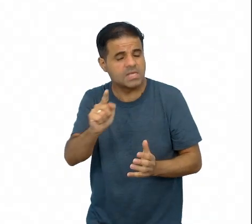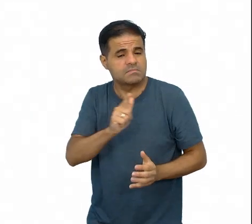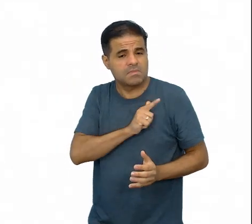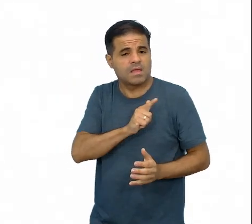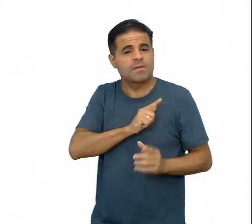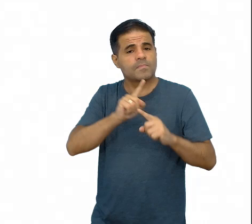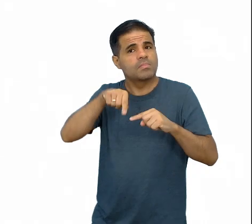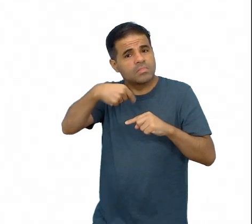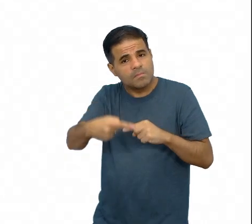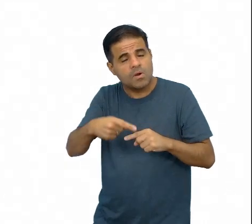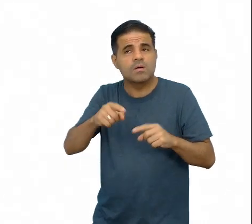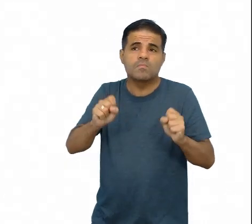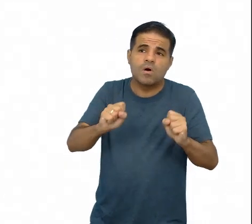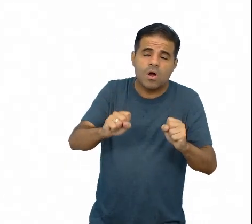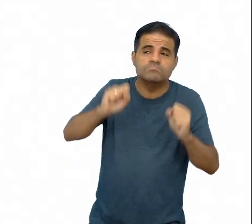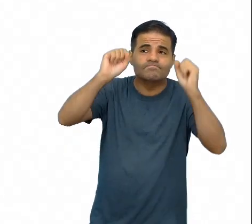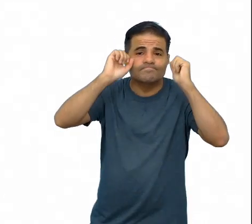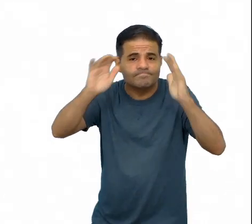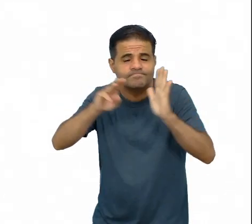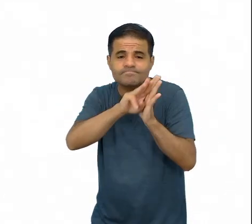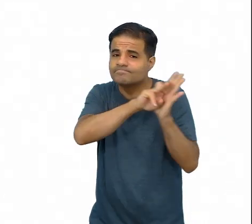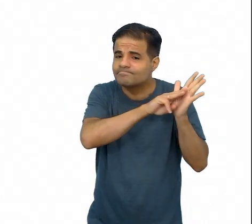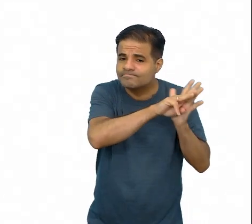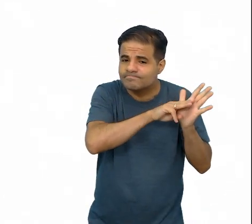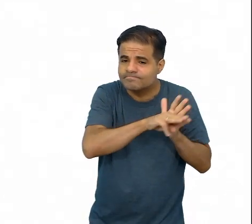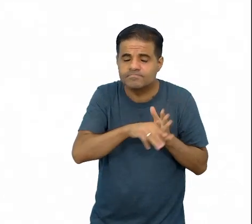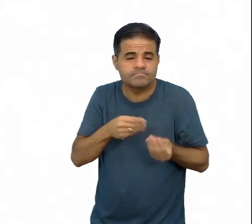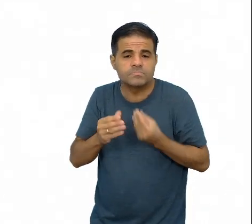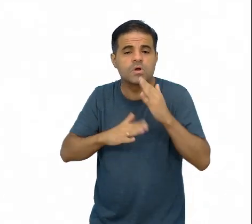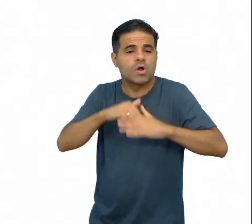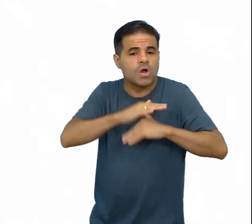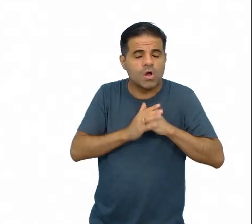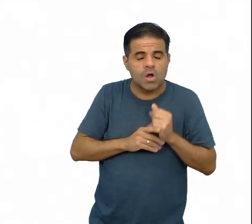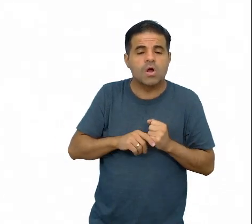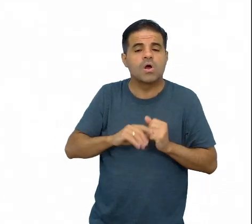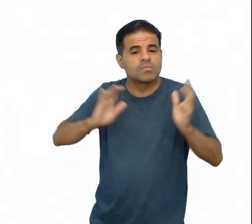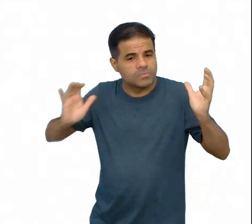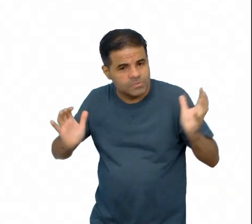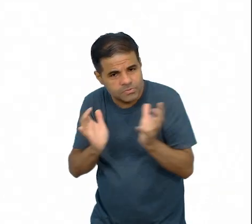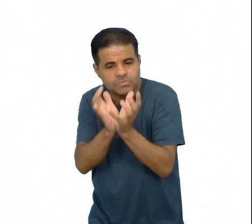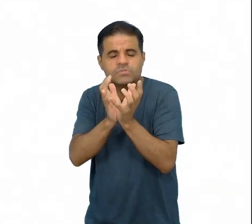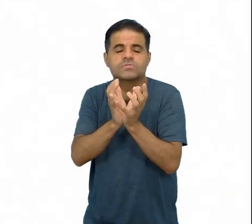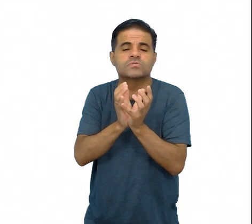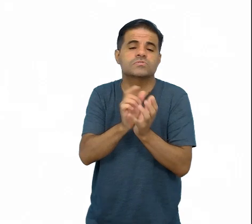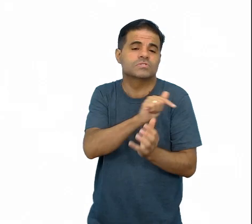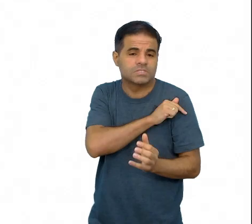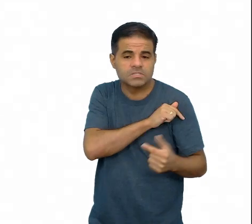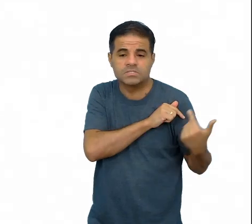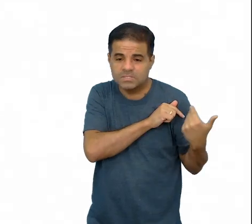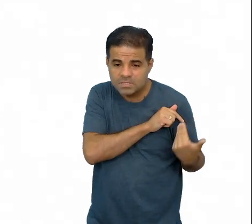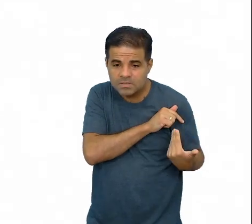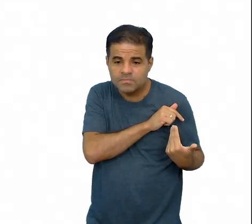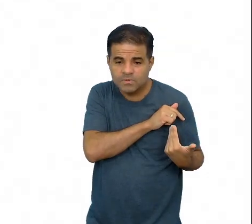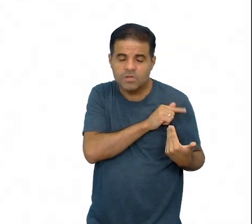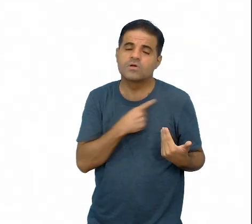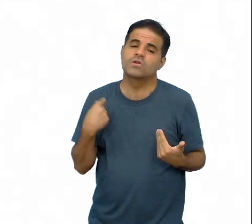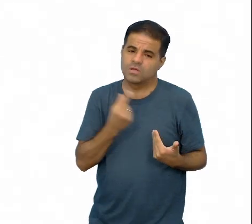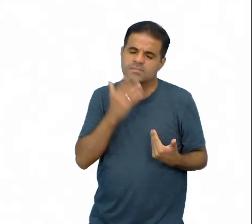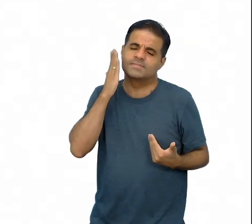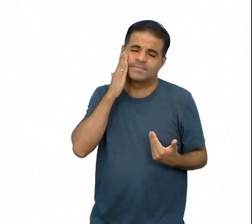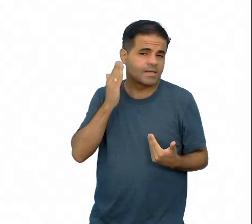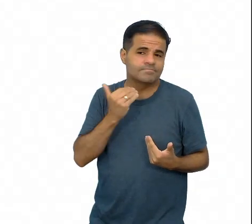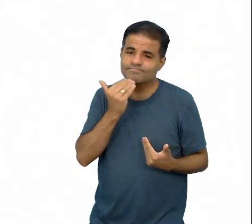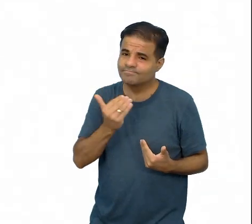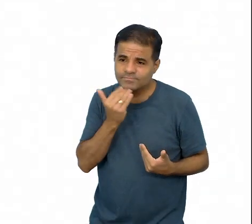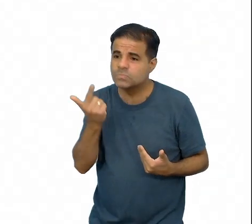porque de repente uma metodologia funciona com uma determinada turma do 7º ano, e a gente sabe, e não